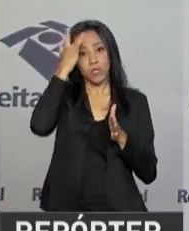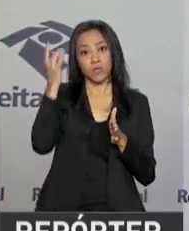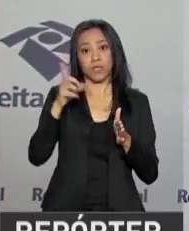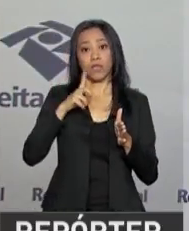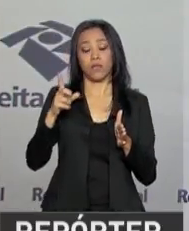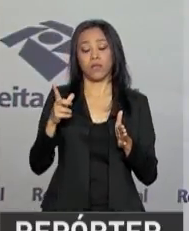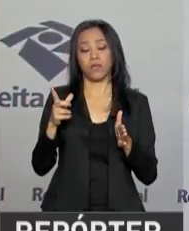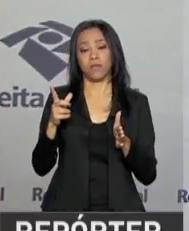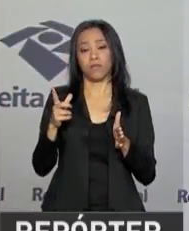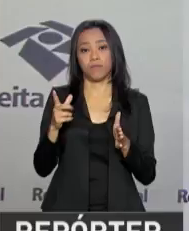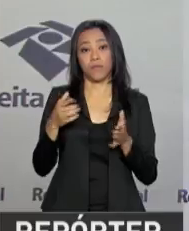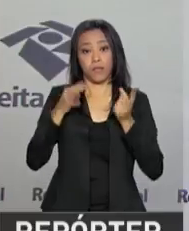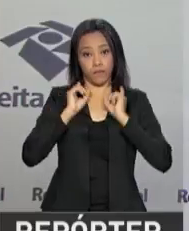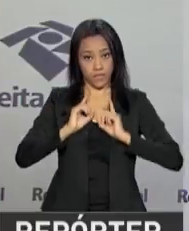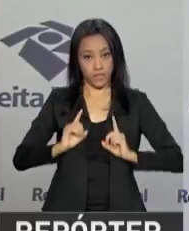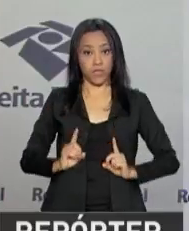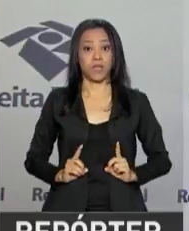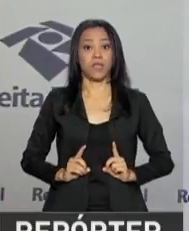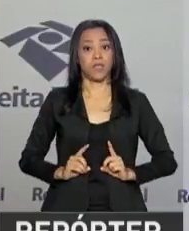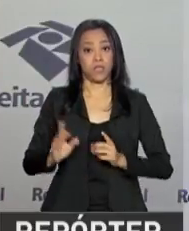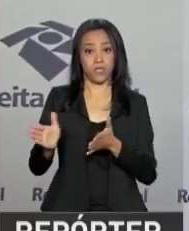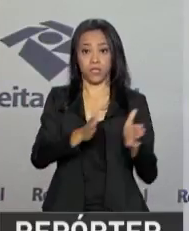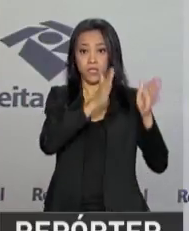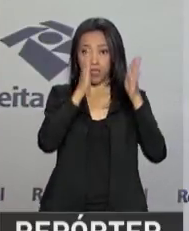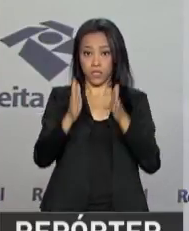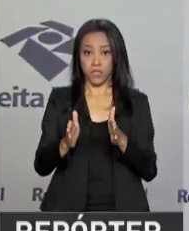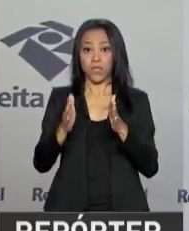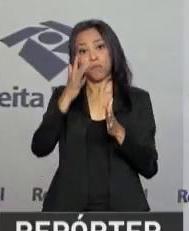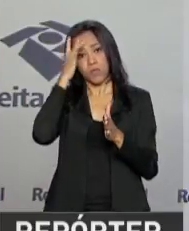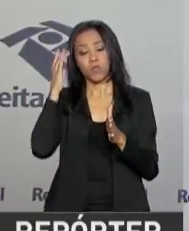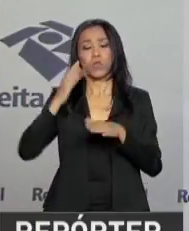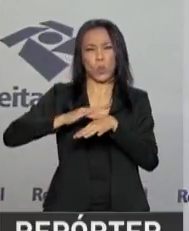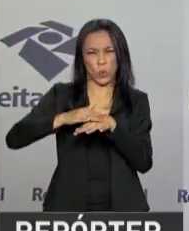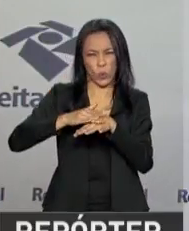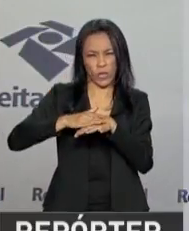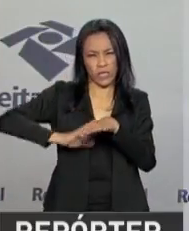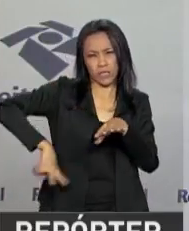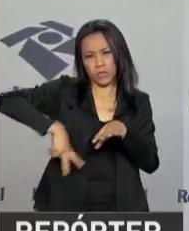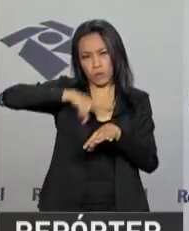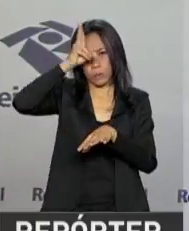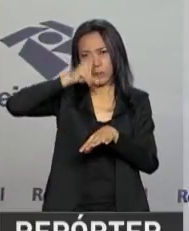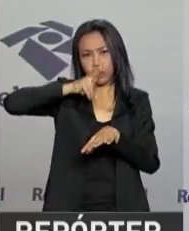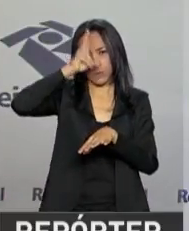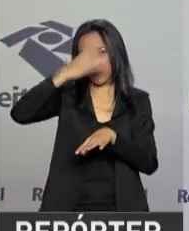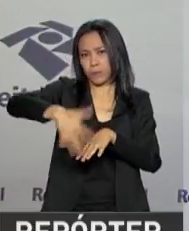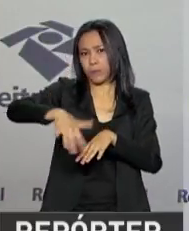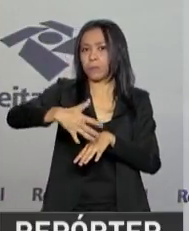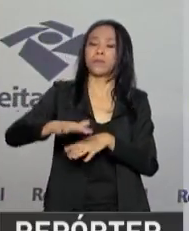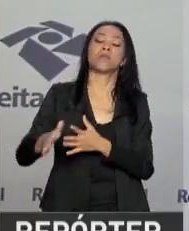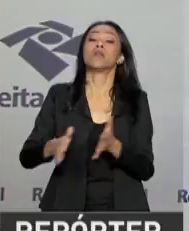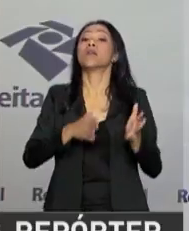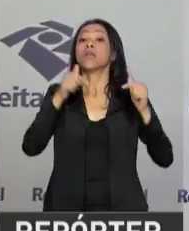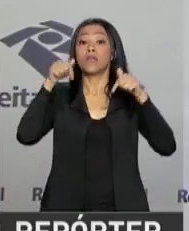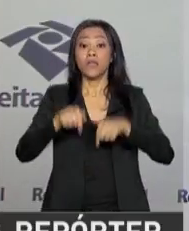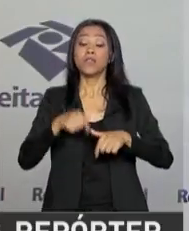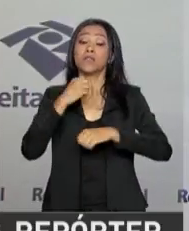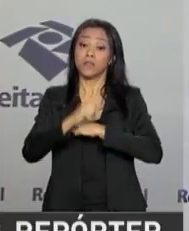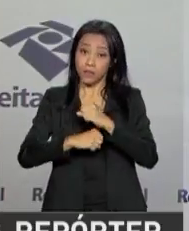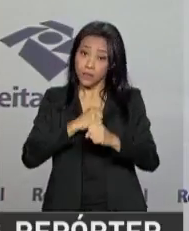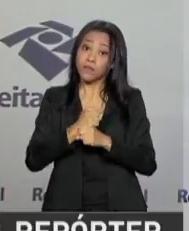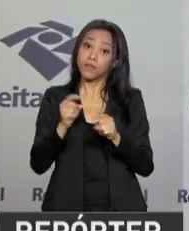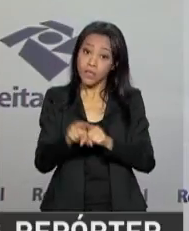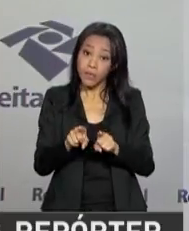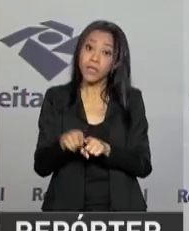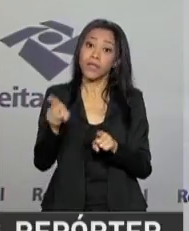é físico os portadores de moléstia grave é ea partir desse ano também os professores